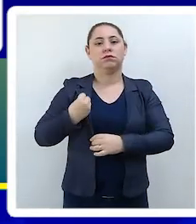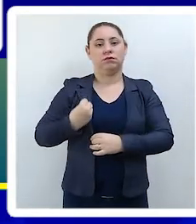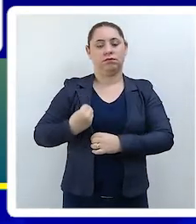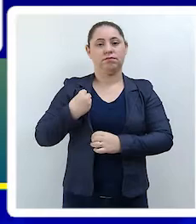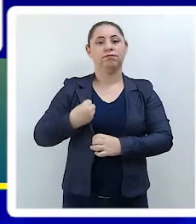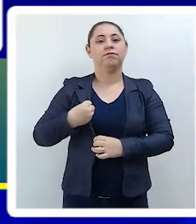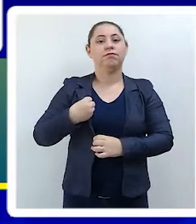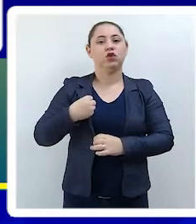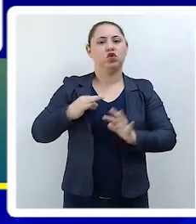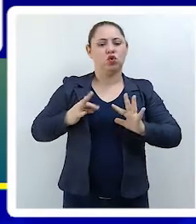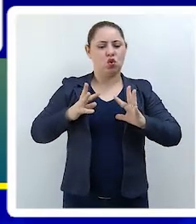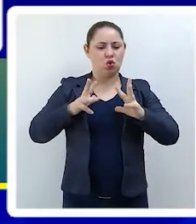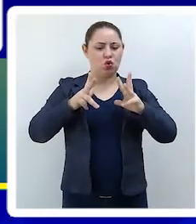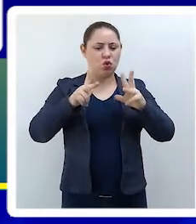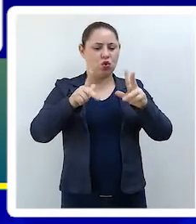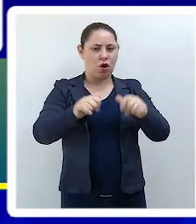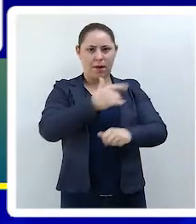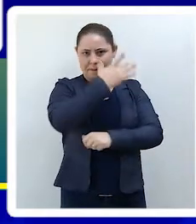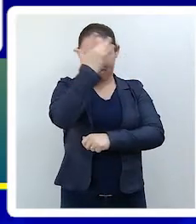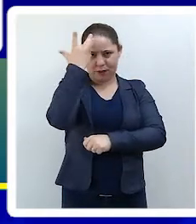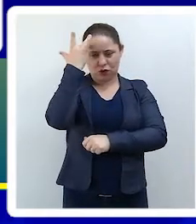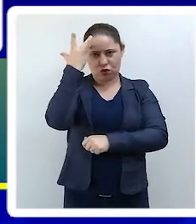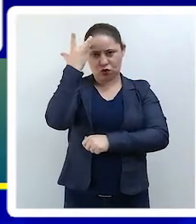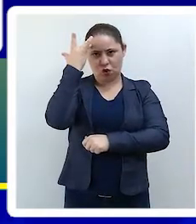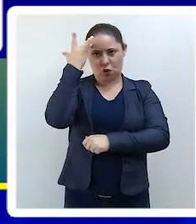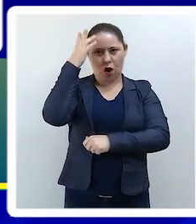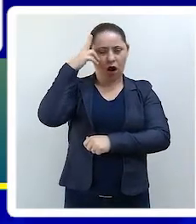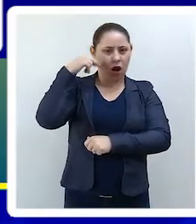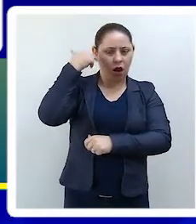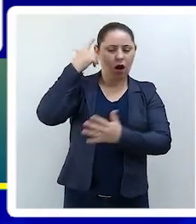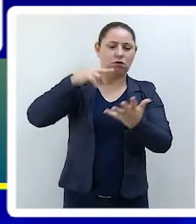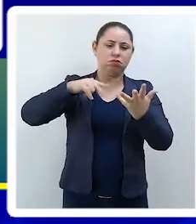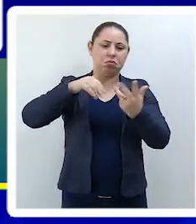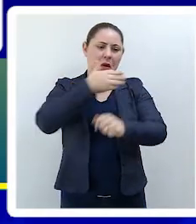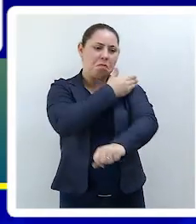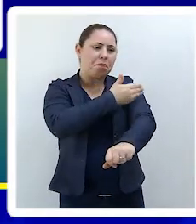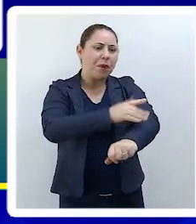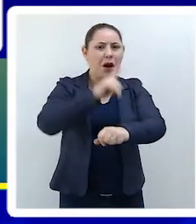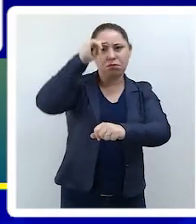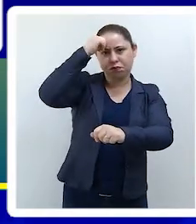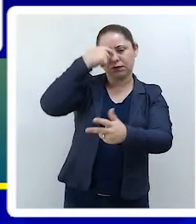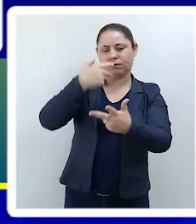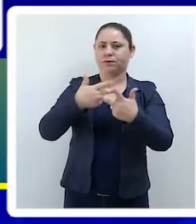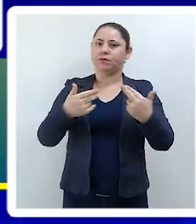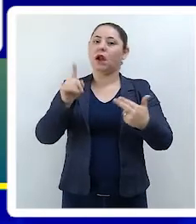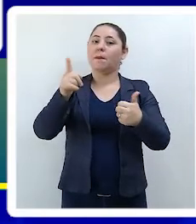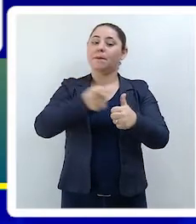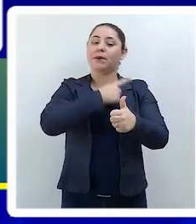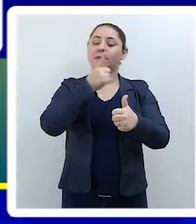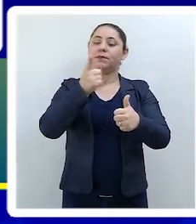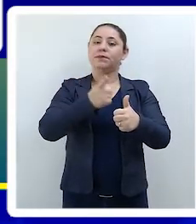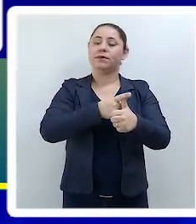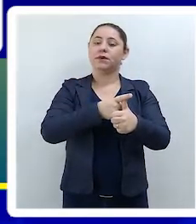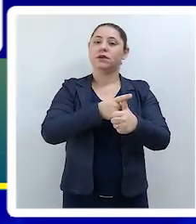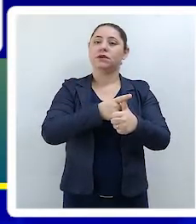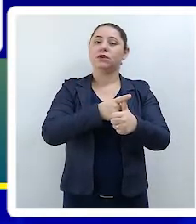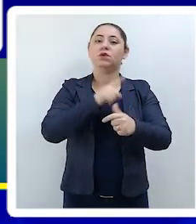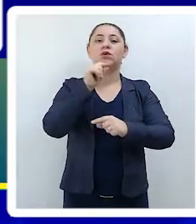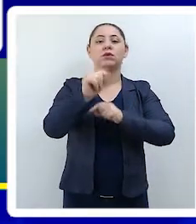com a participação de todas as pessoas, de todas as raças e de todas as cores. Então, esse foi o primeiro